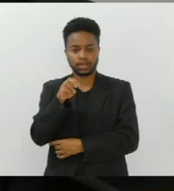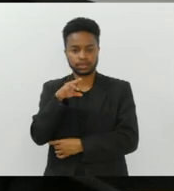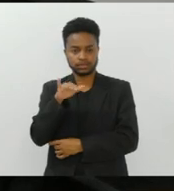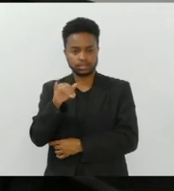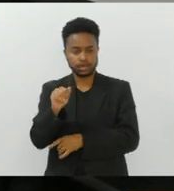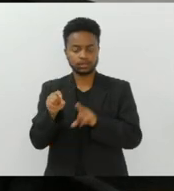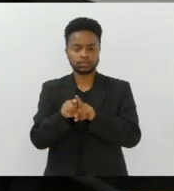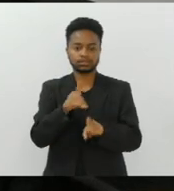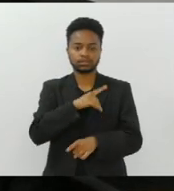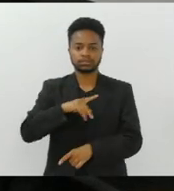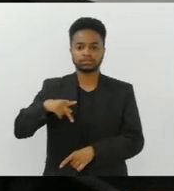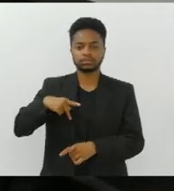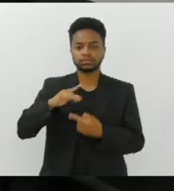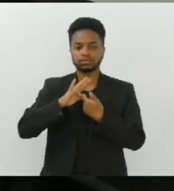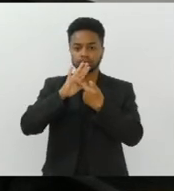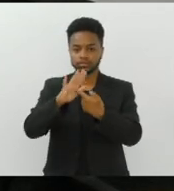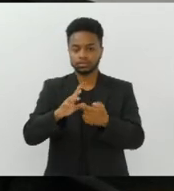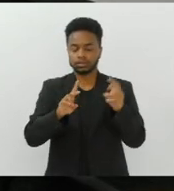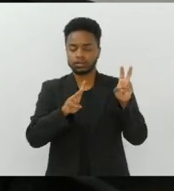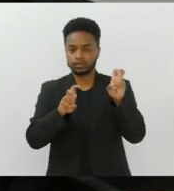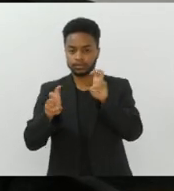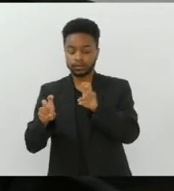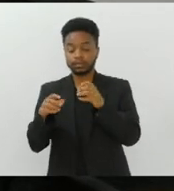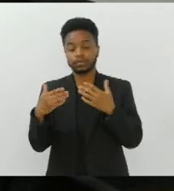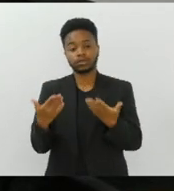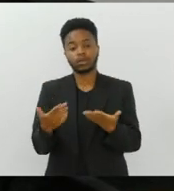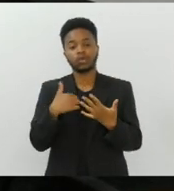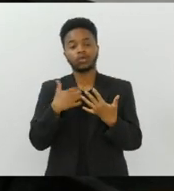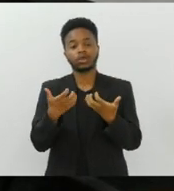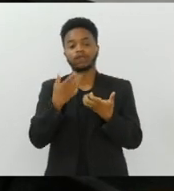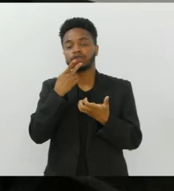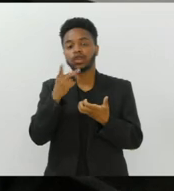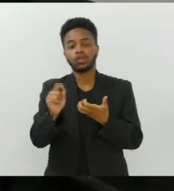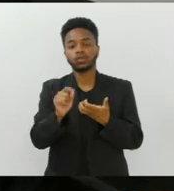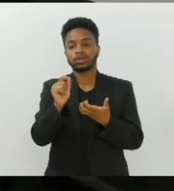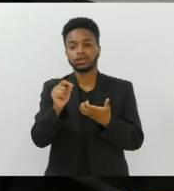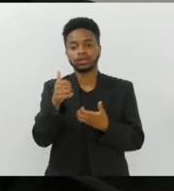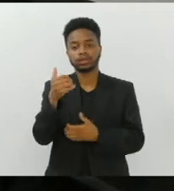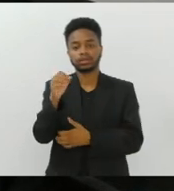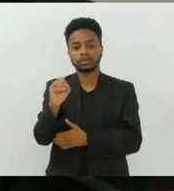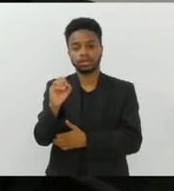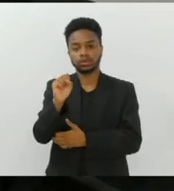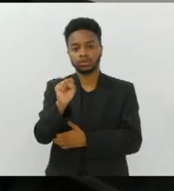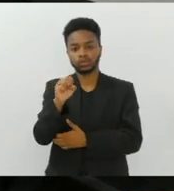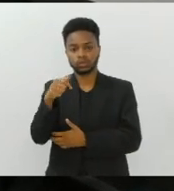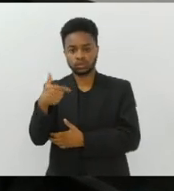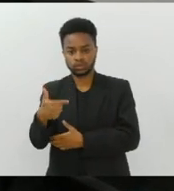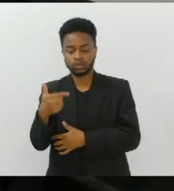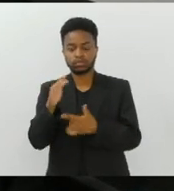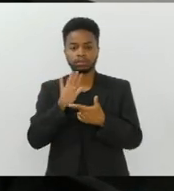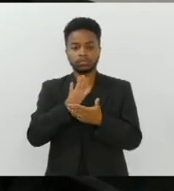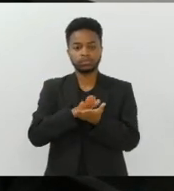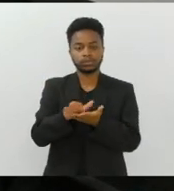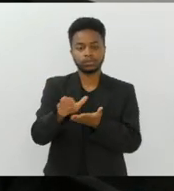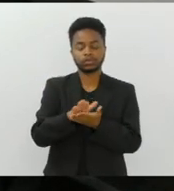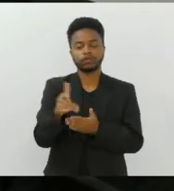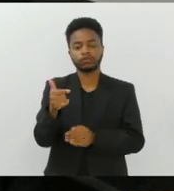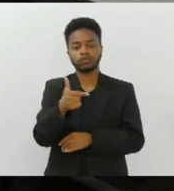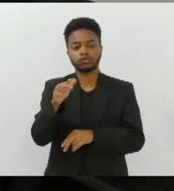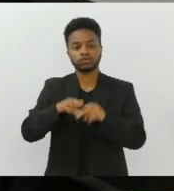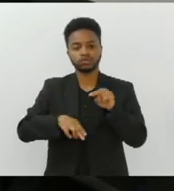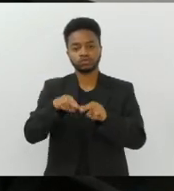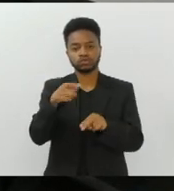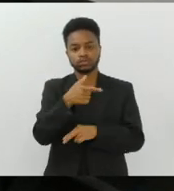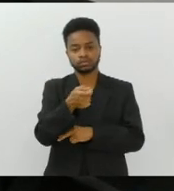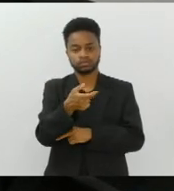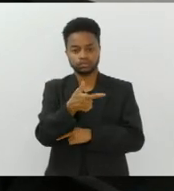alertado para isto e, apenas para referência, eu estou falando do tema repetitivo 1082, que foi publicado em 22 de junho de 2022,